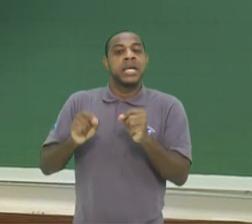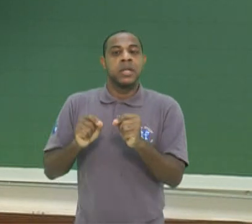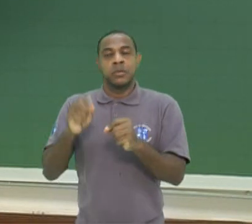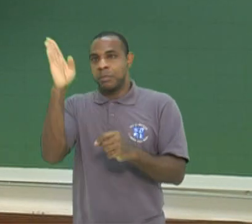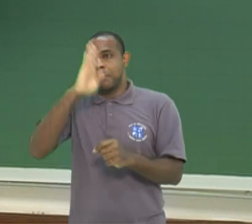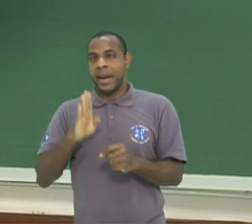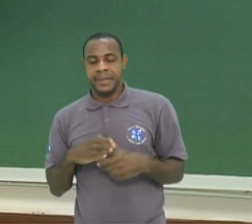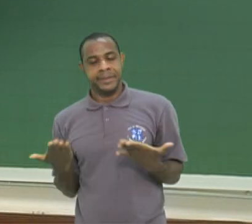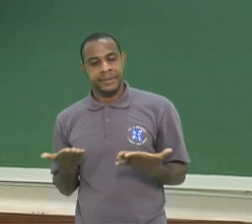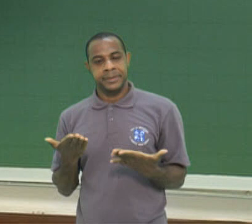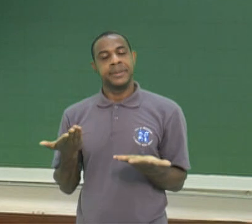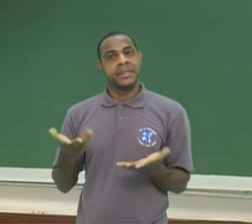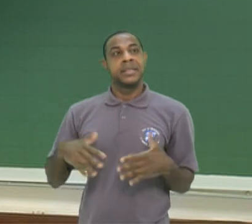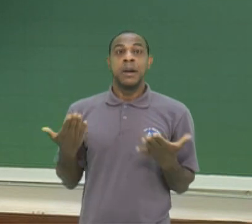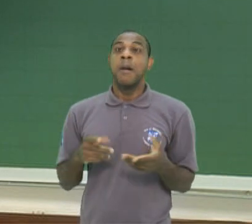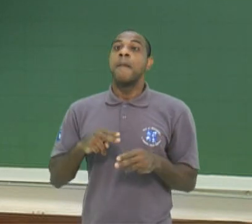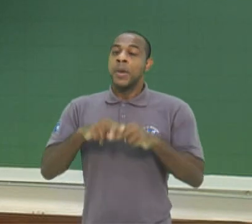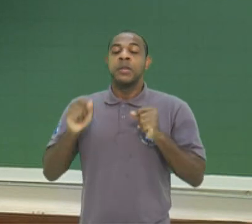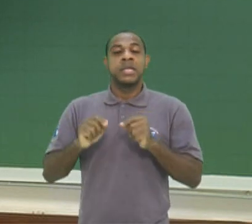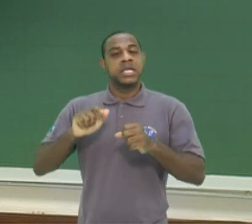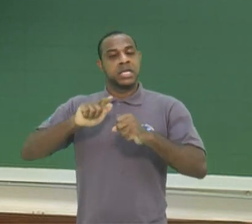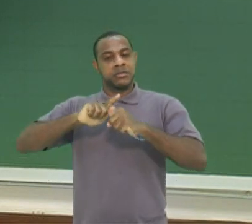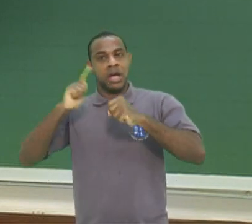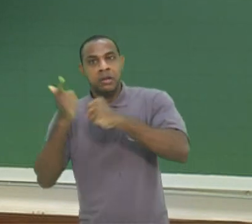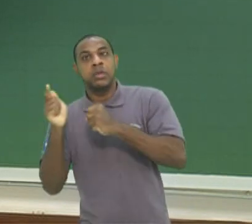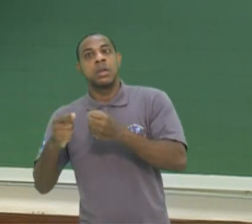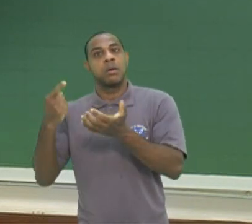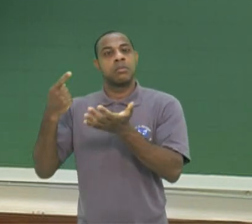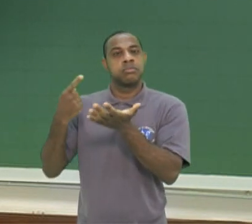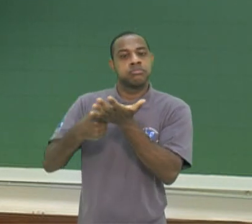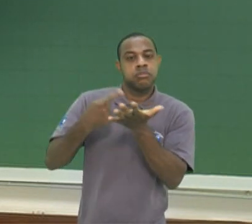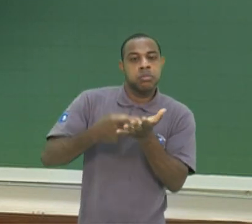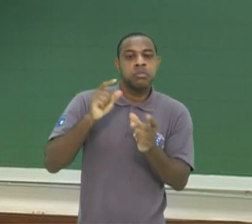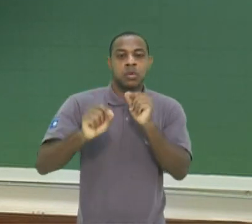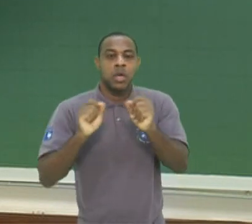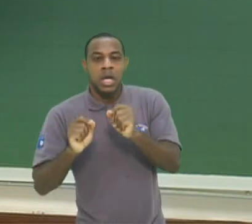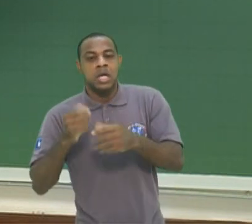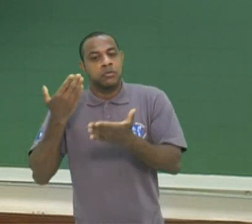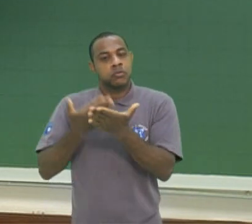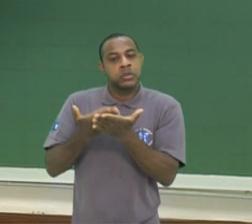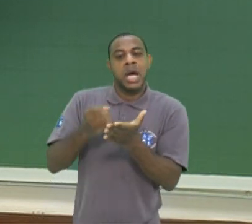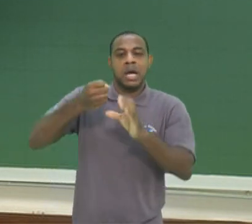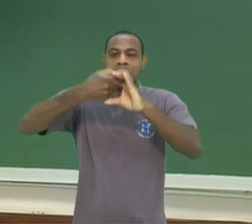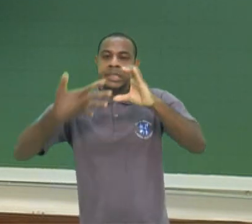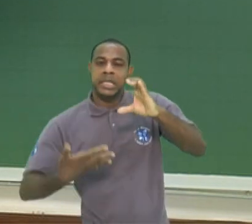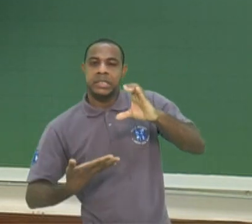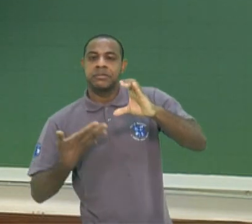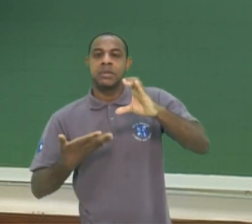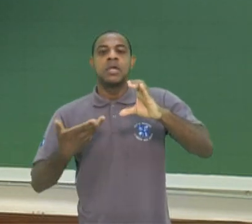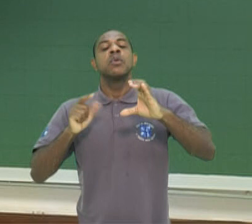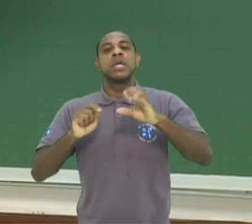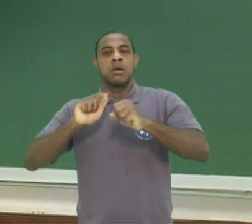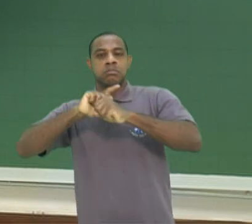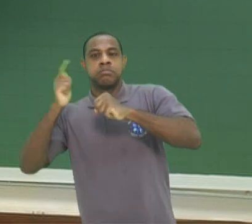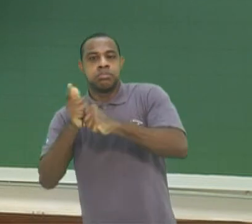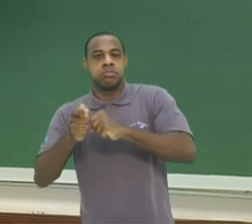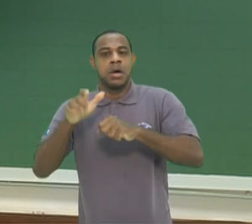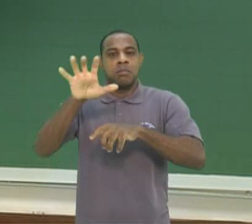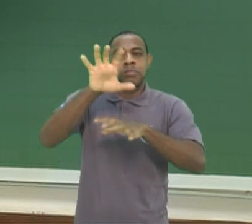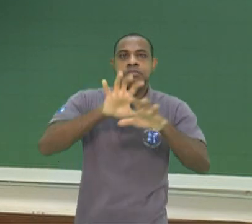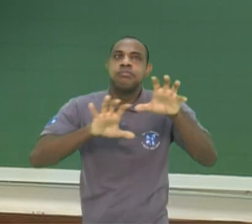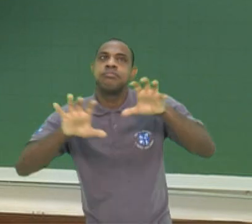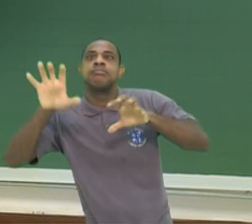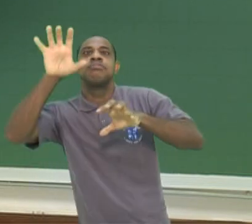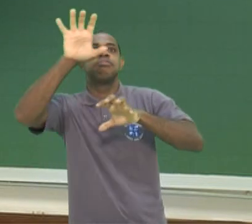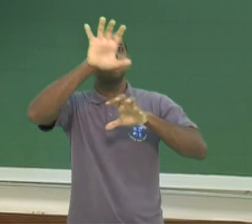a geografia se compromete a estudar as características geográficas desses